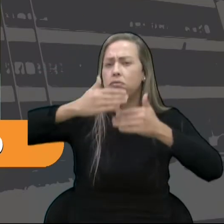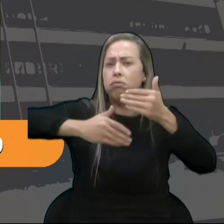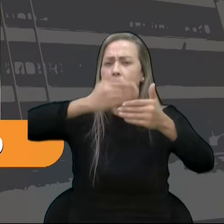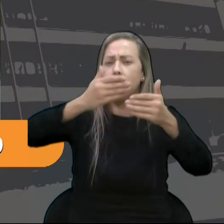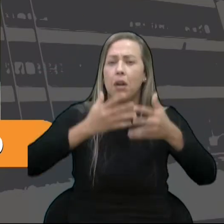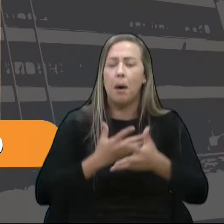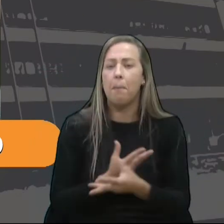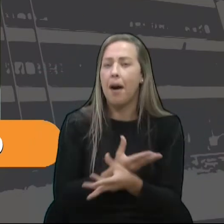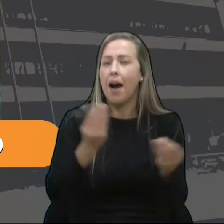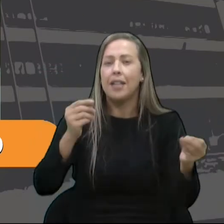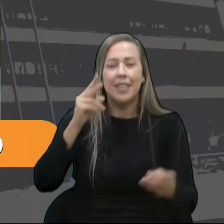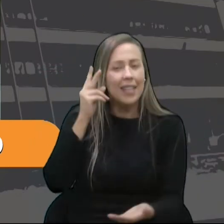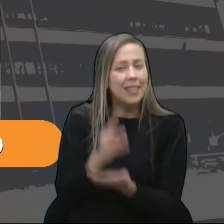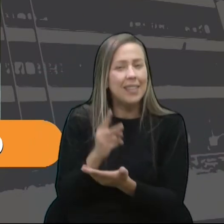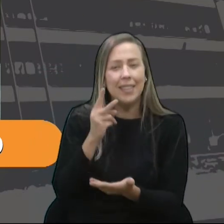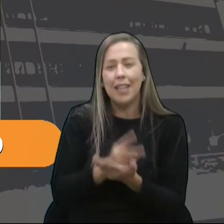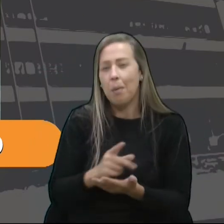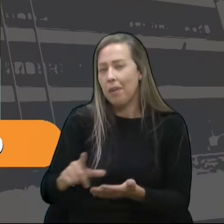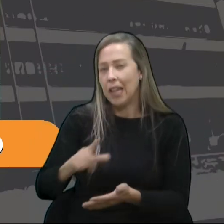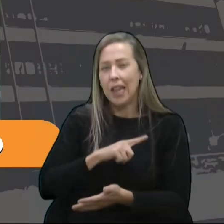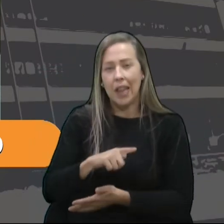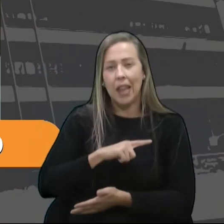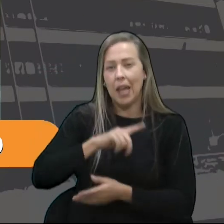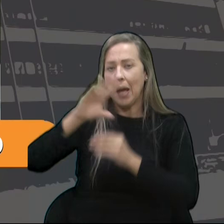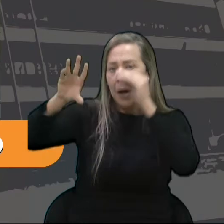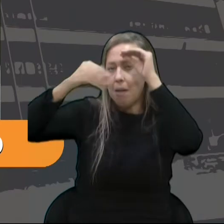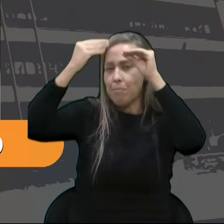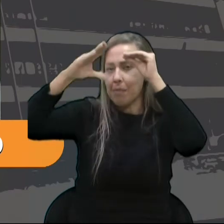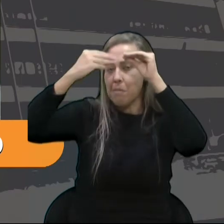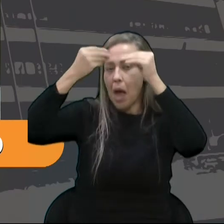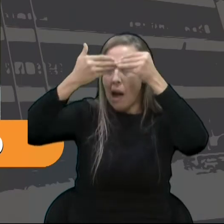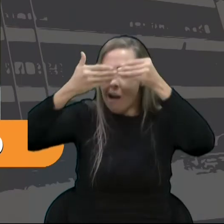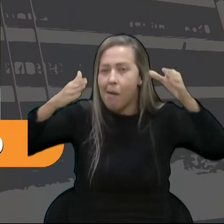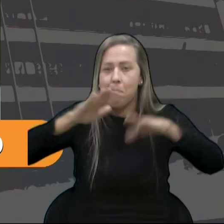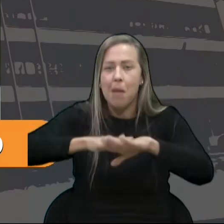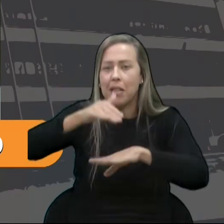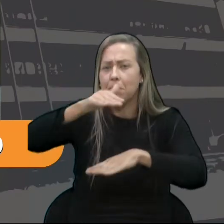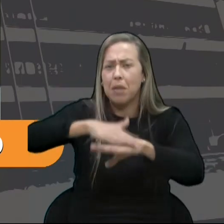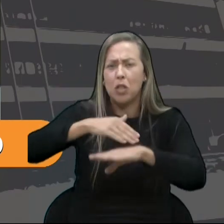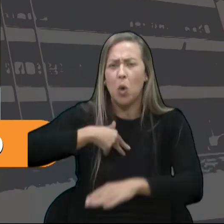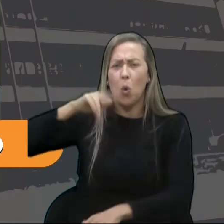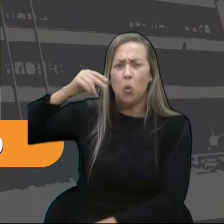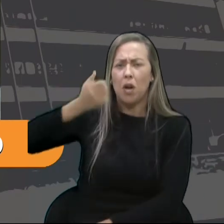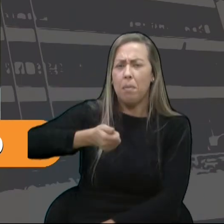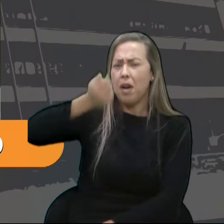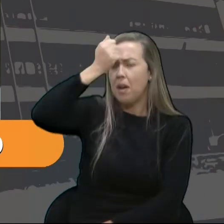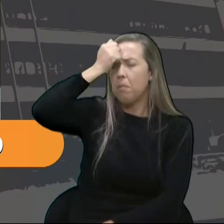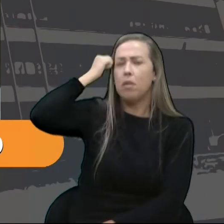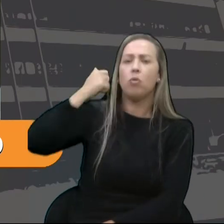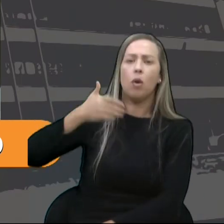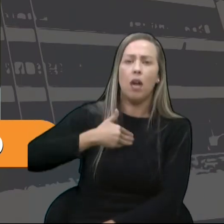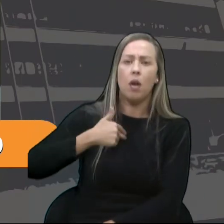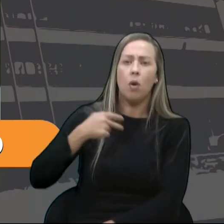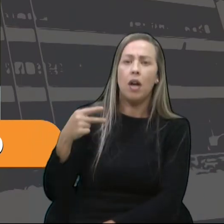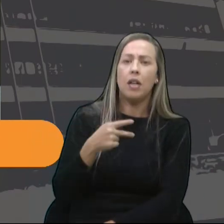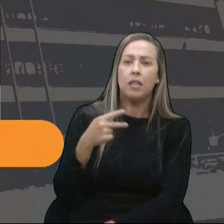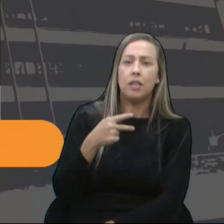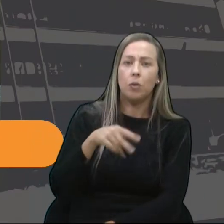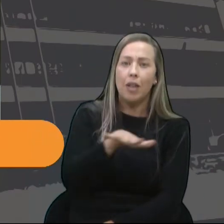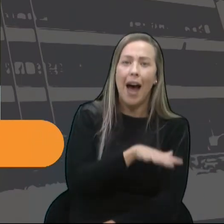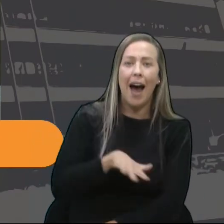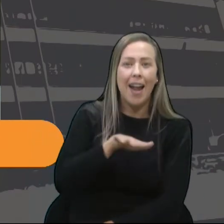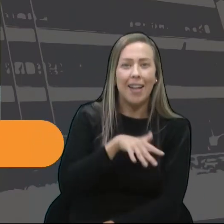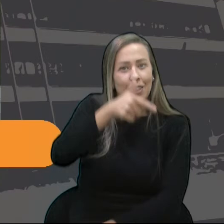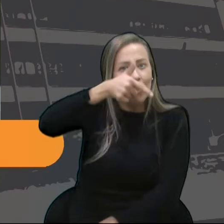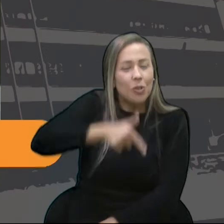conheça, sempre a gente vai ter mais para conhecer. E eu não me arrependo de estar agora na minha segunda encarnação